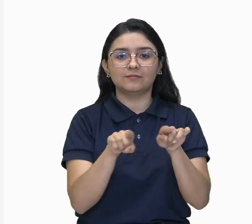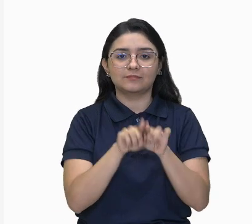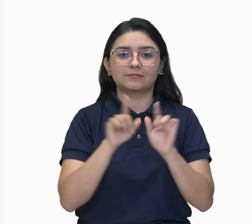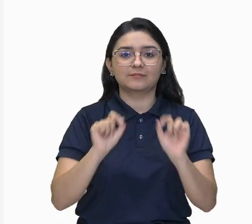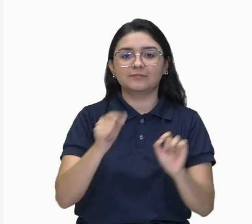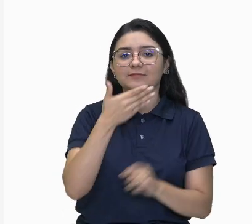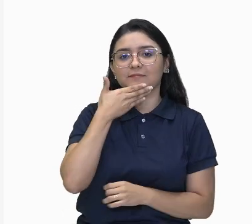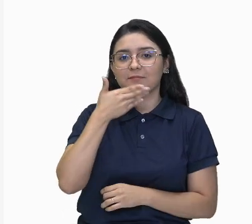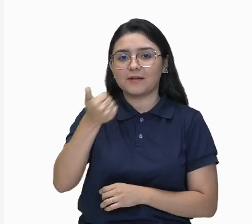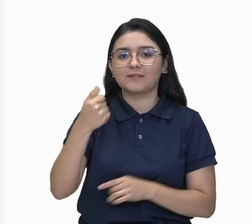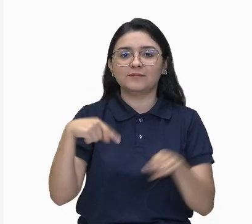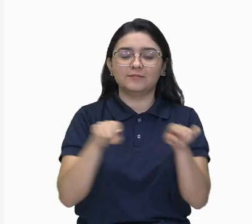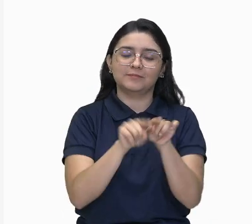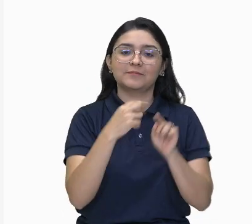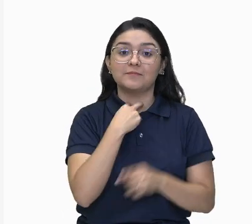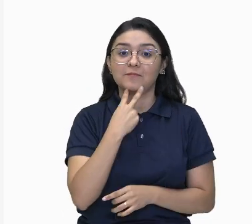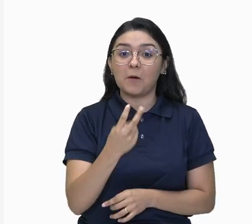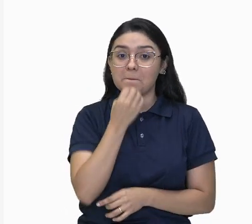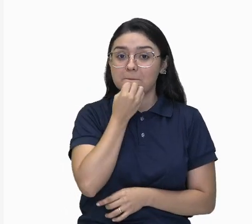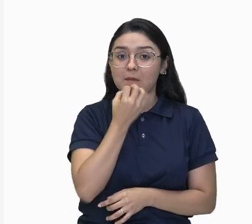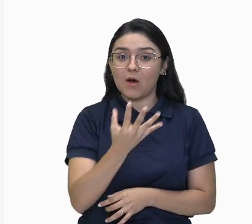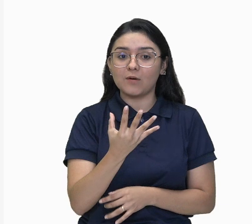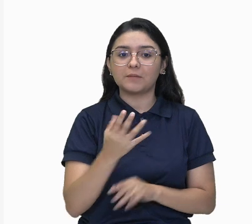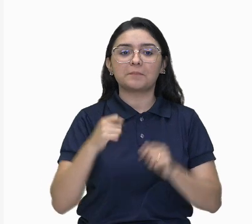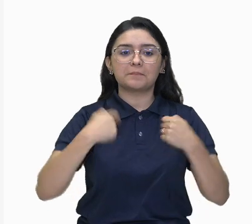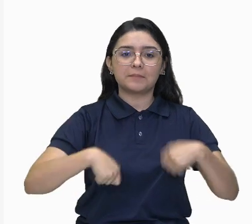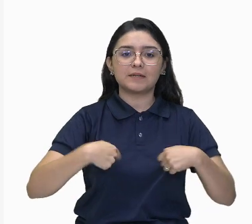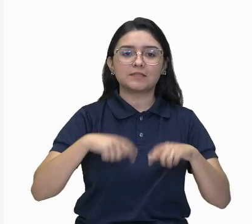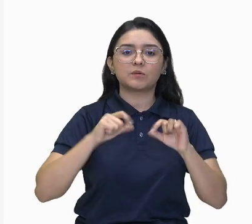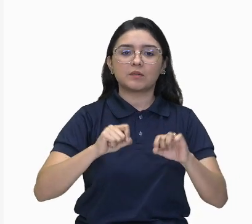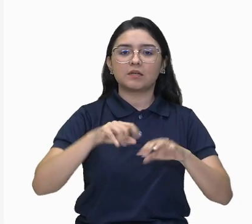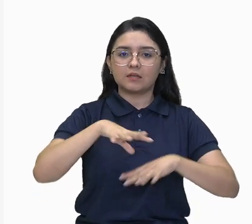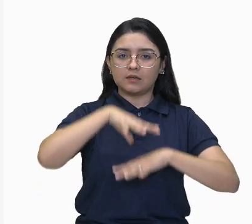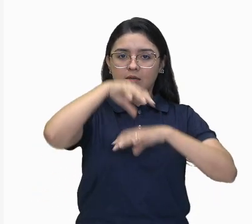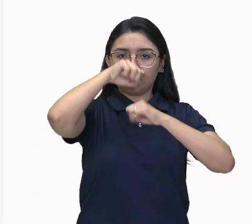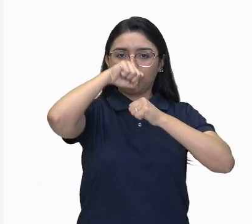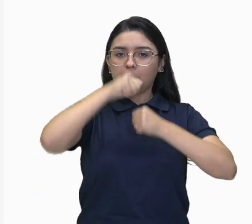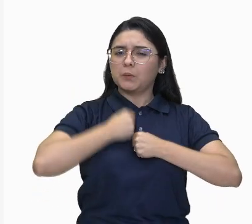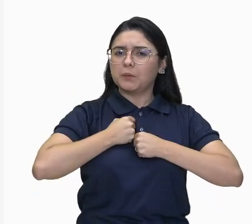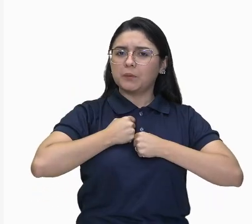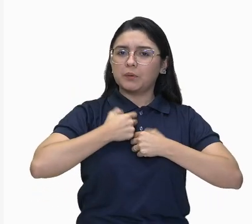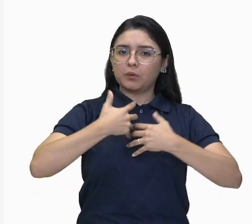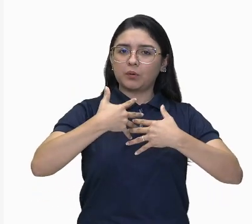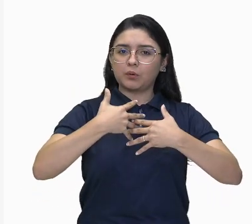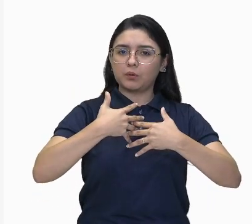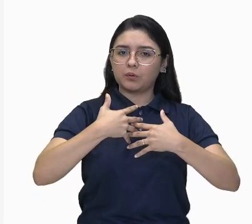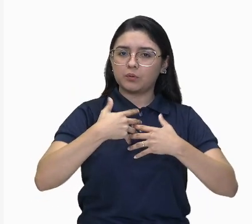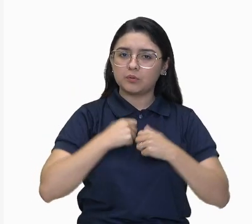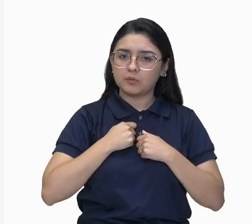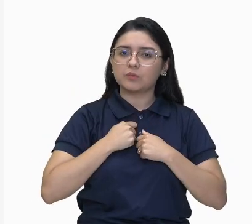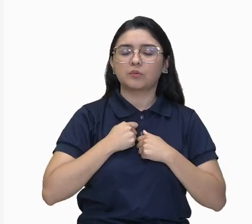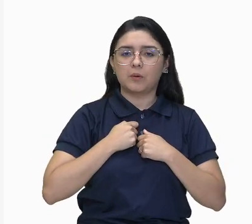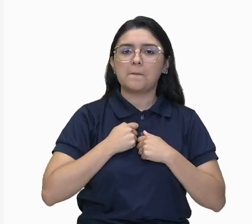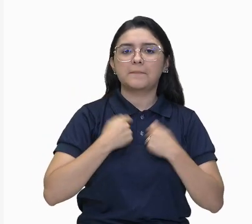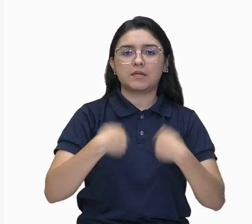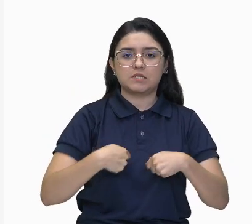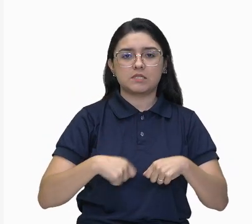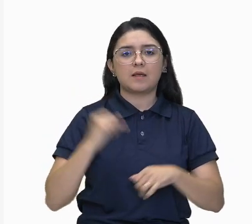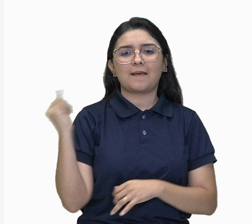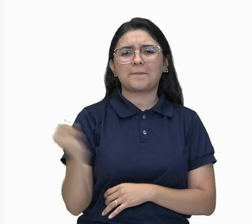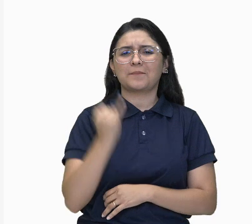uma voz boa, nós temos que melhorar o quê? A nossa respiração. A respiração é um